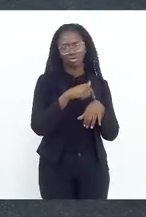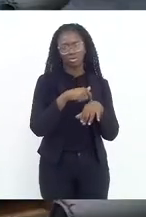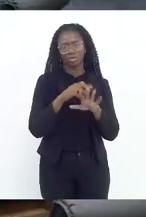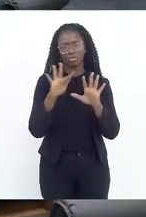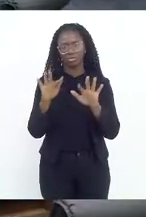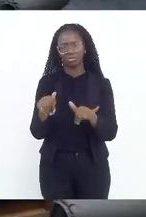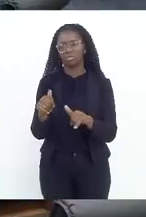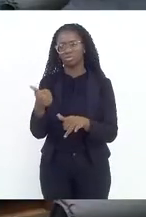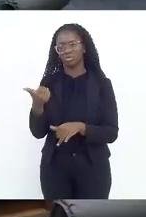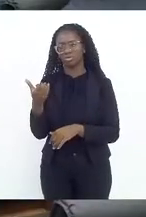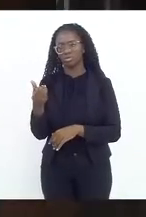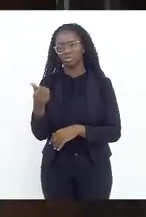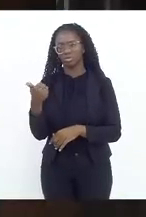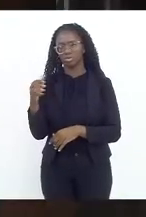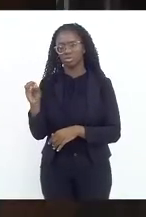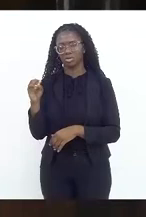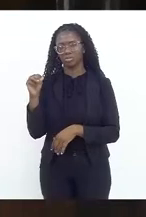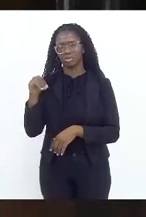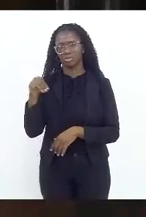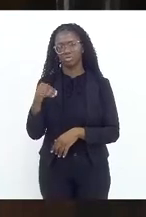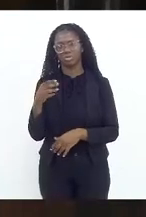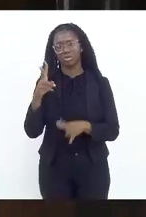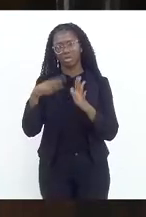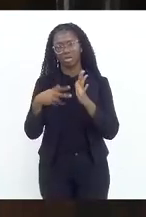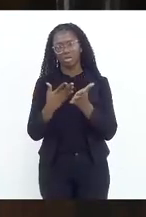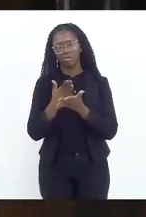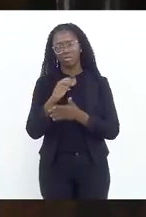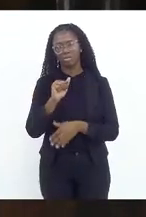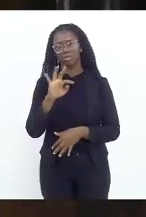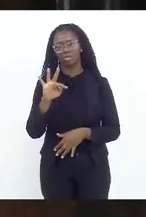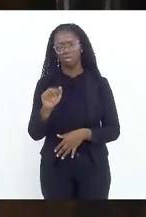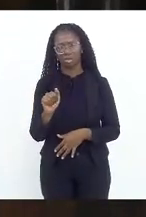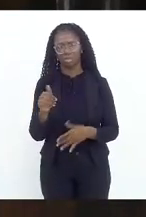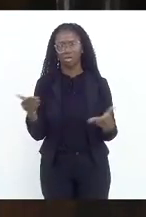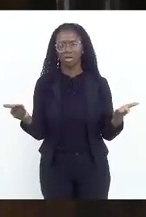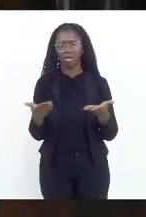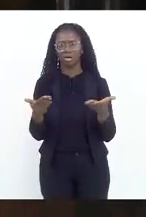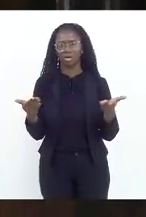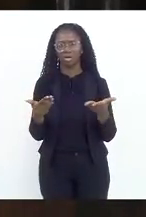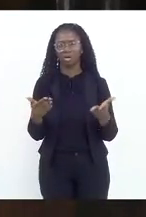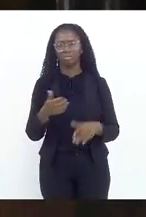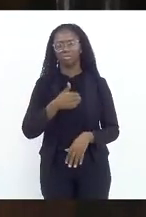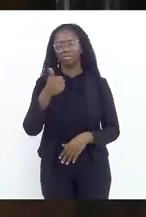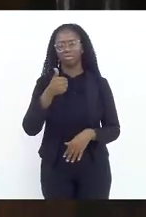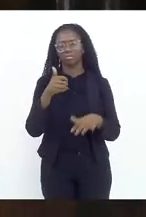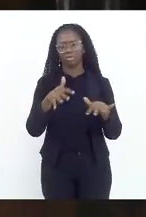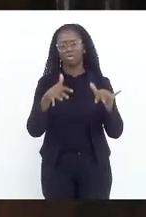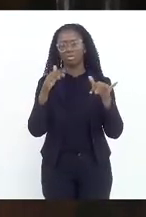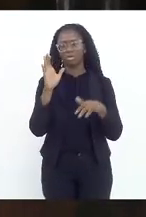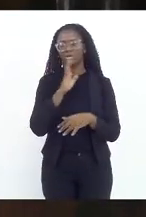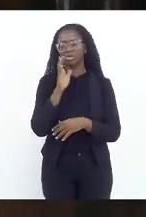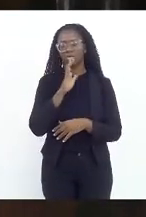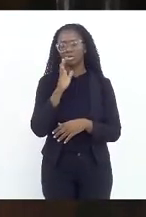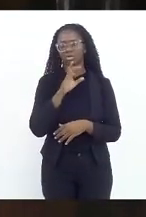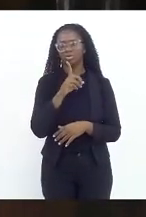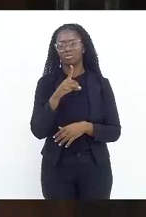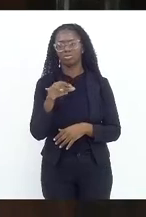minutos. Lida e aprovada a ata, passa-se a primeira sessão extraordinária do